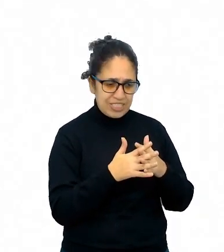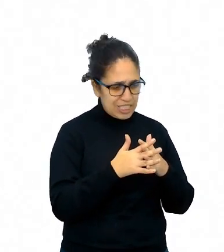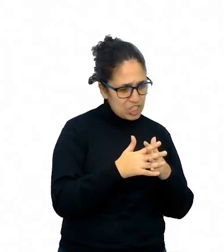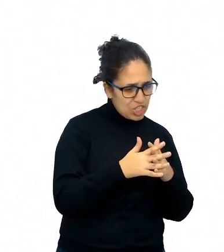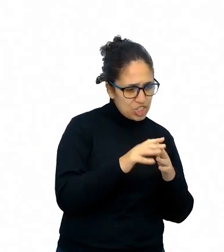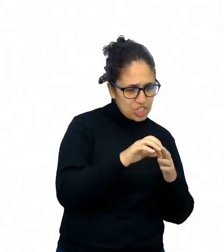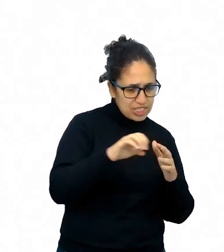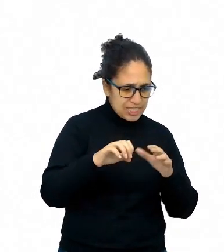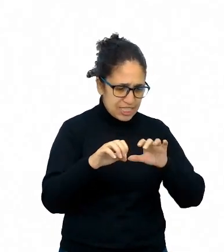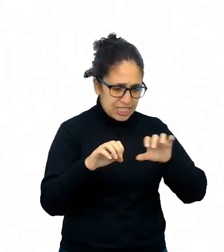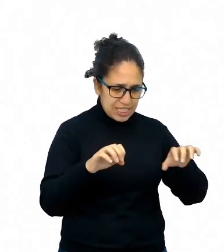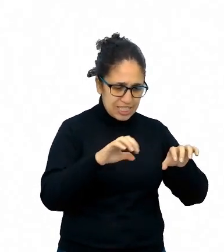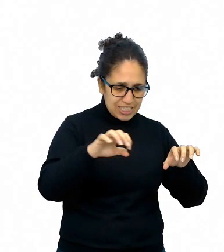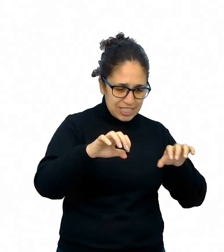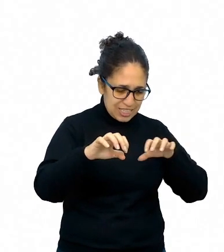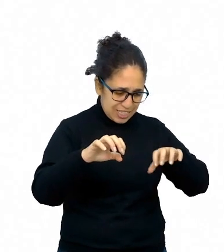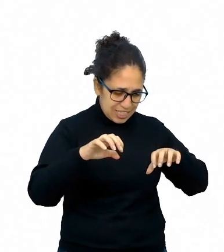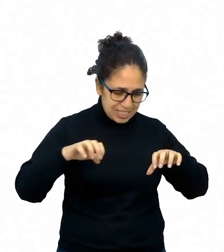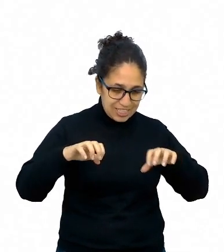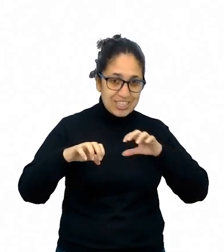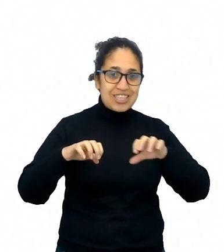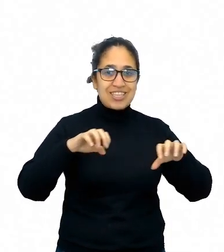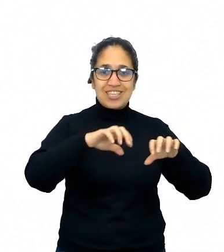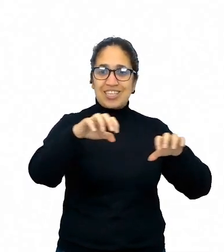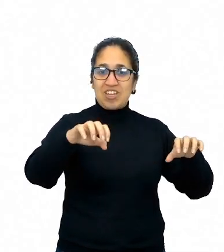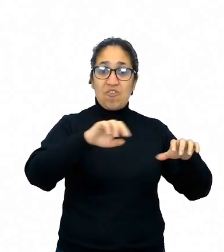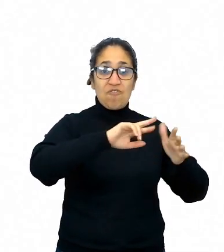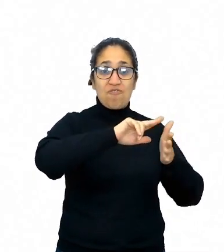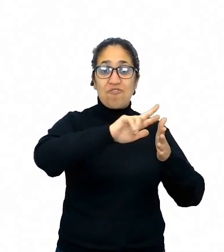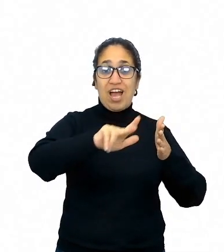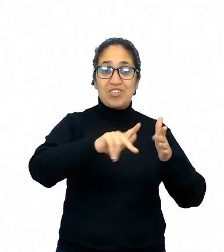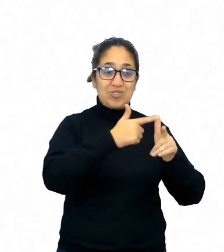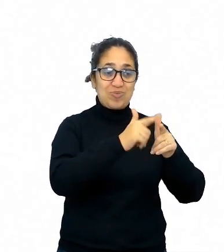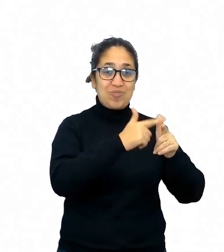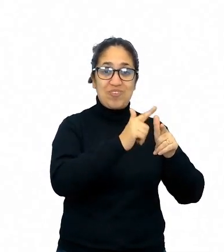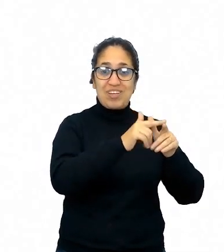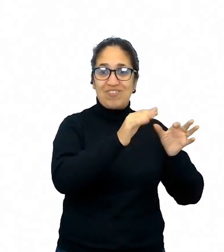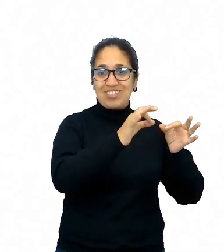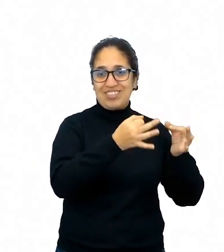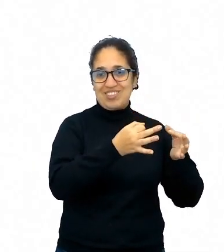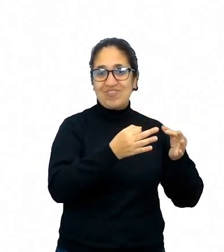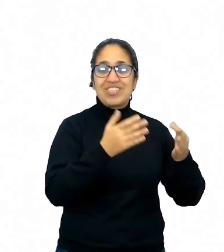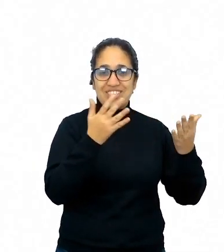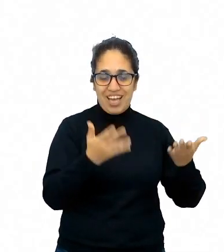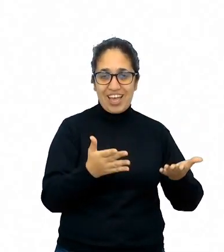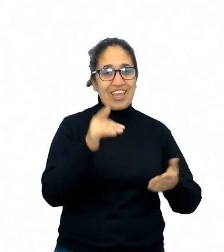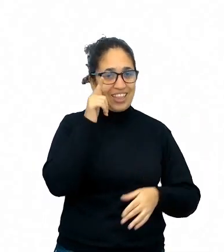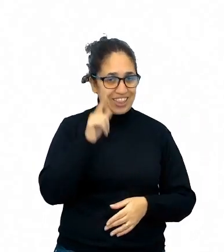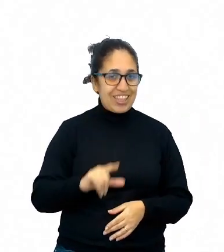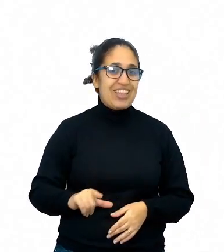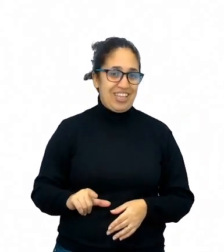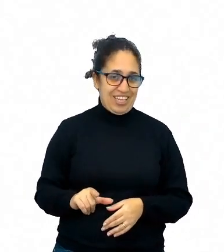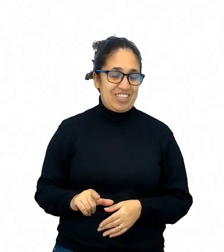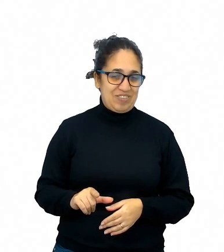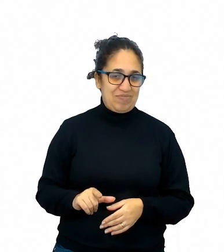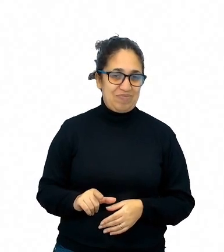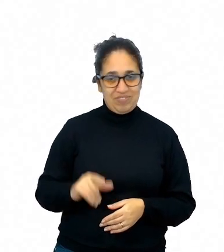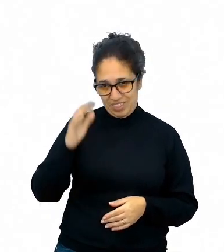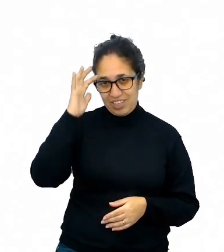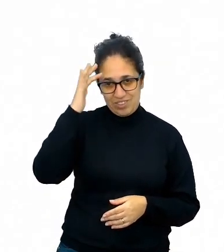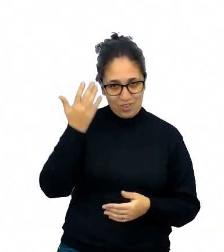ele em pedaços menores, né? Para a resolução de um problema. Então, é como se a gente